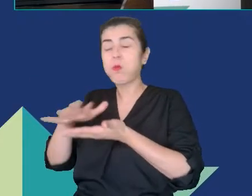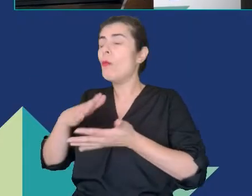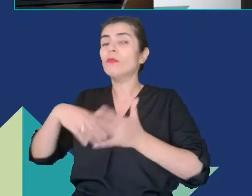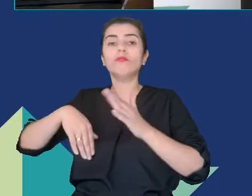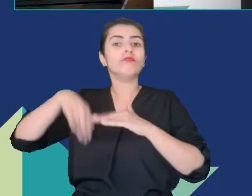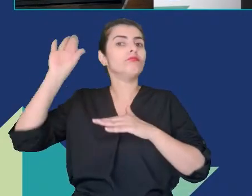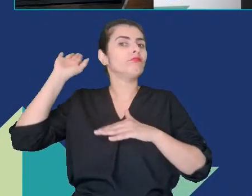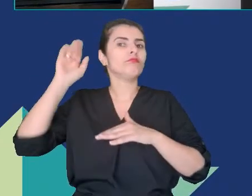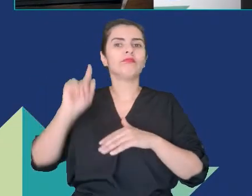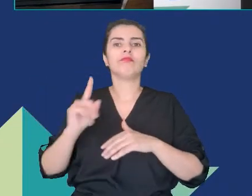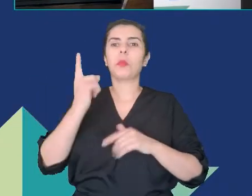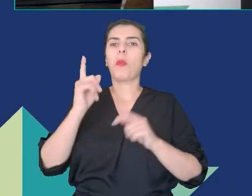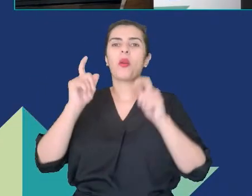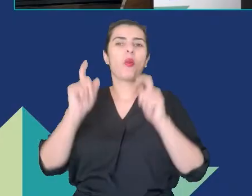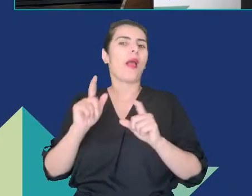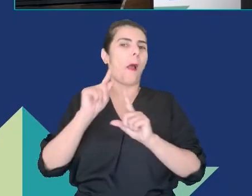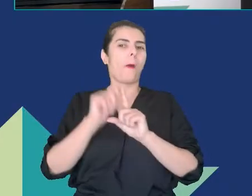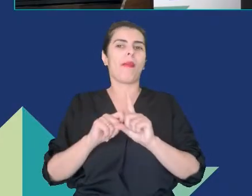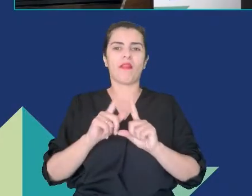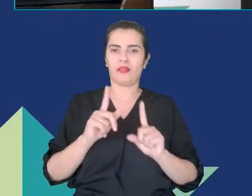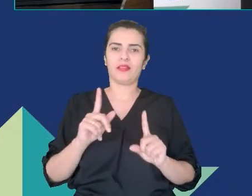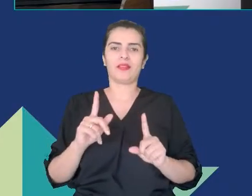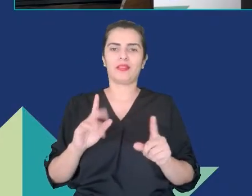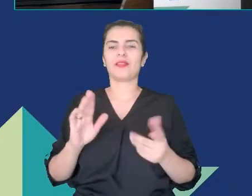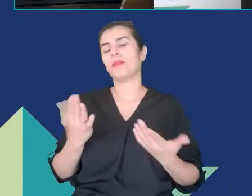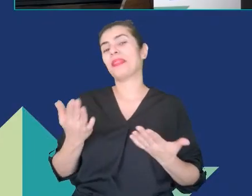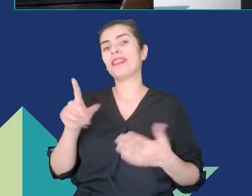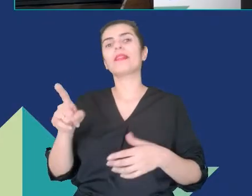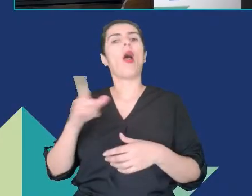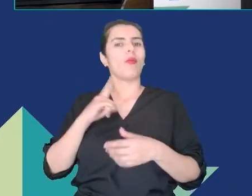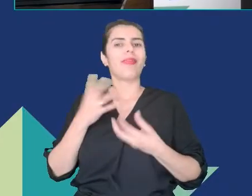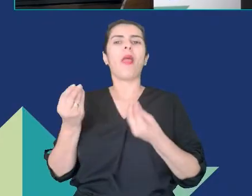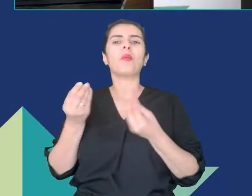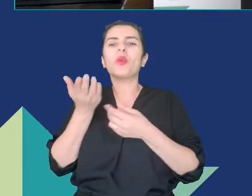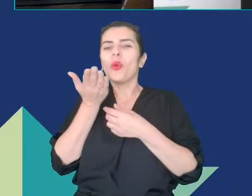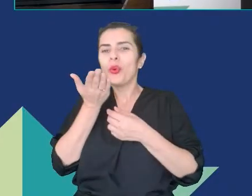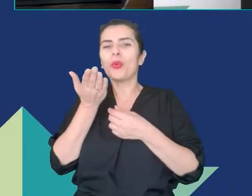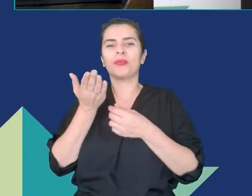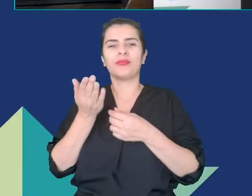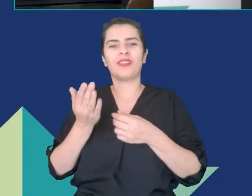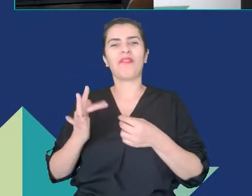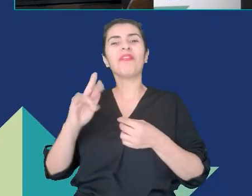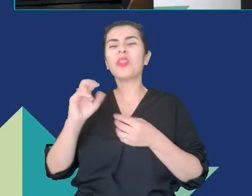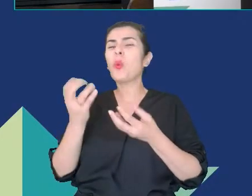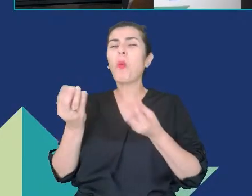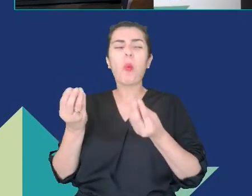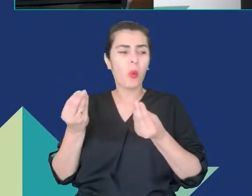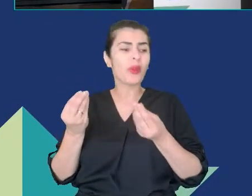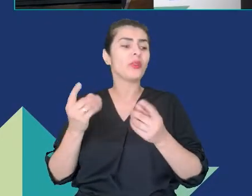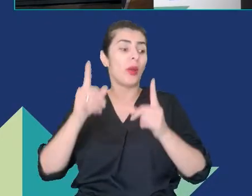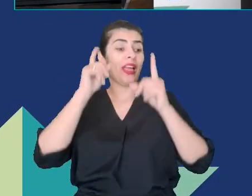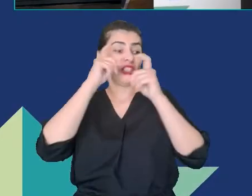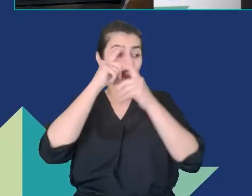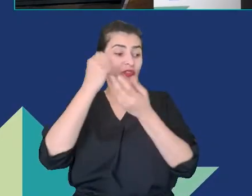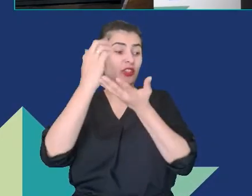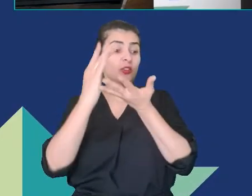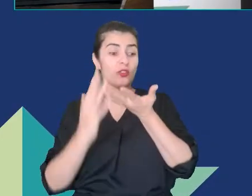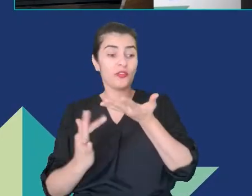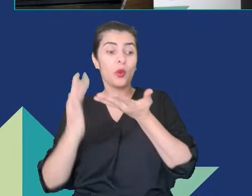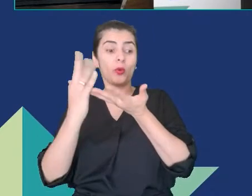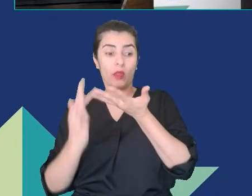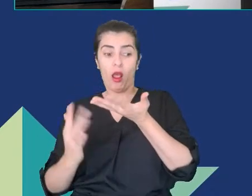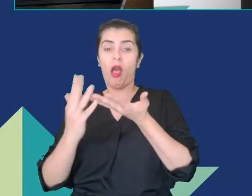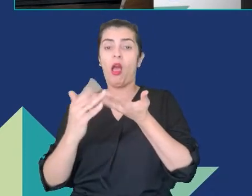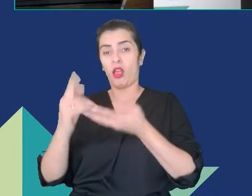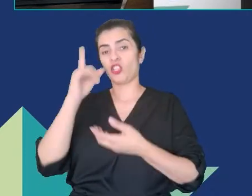rejeito que tem uma certa dificuldade de filtragem, né, por essa parcela,